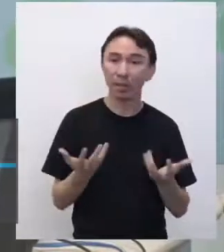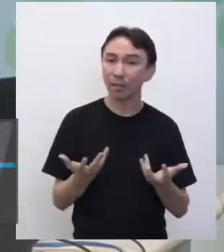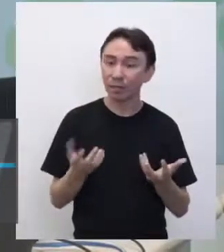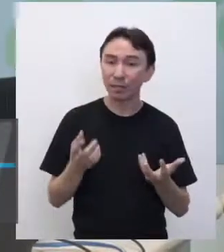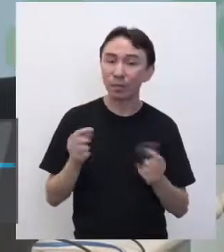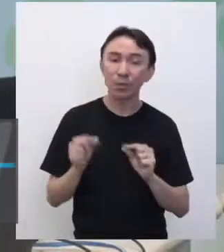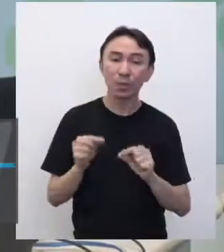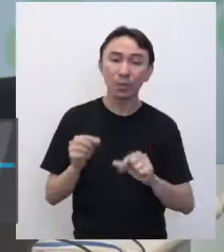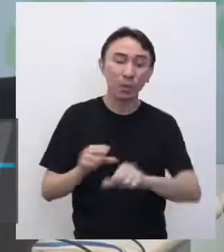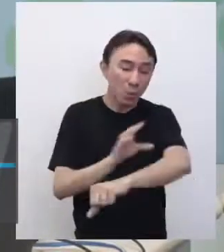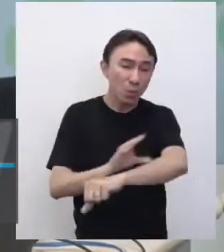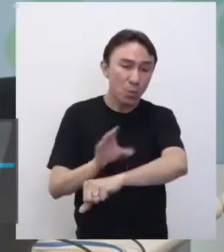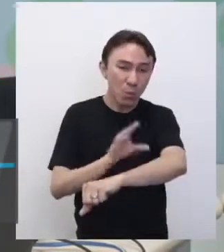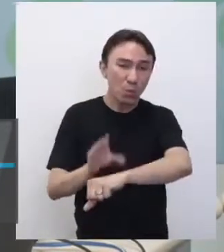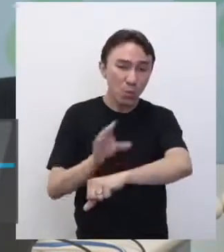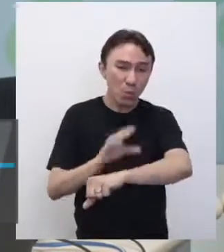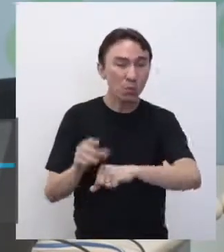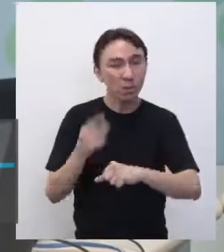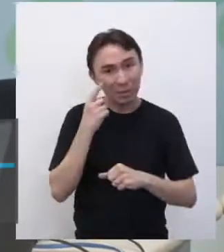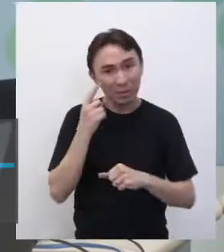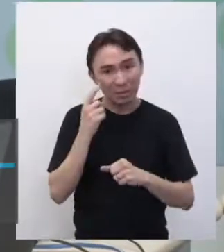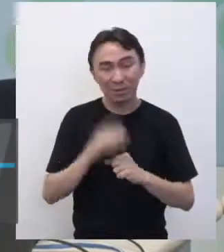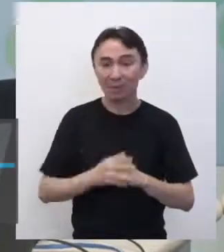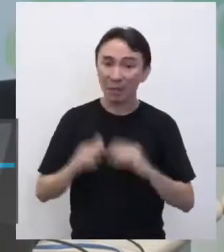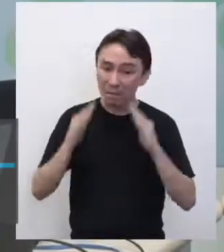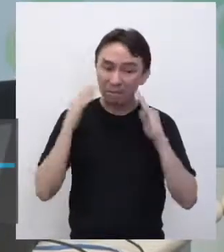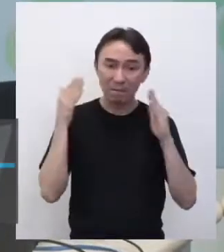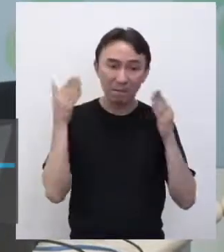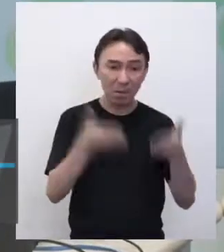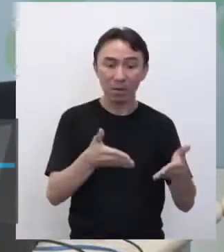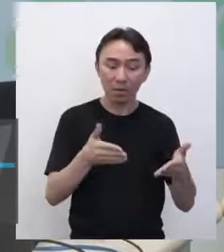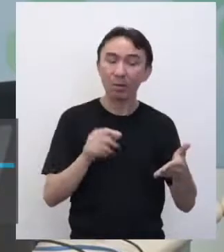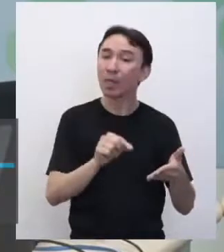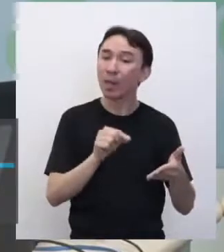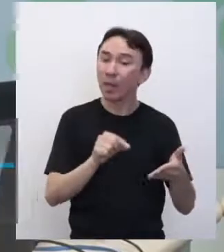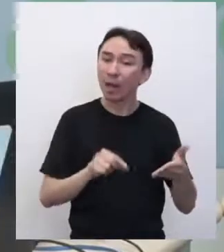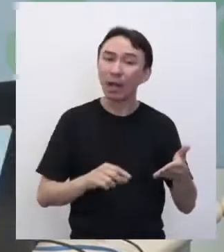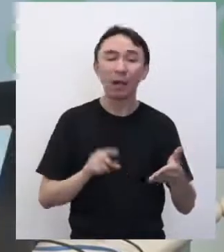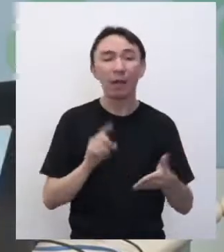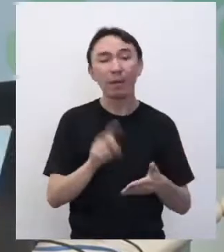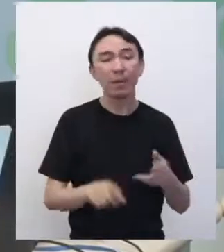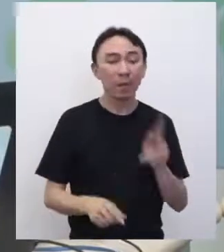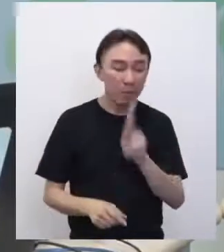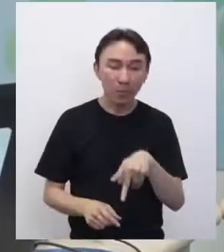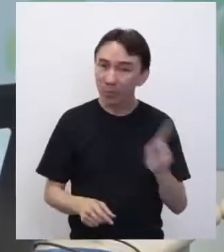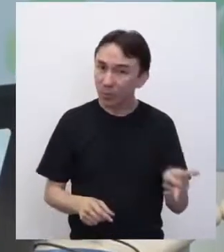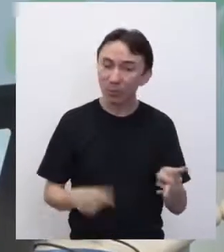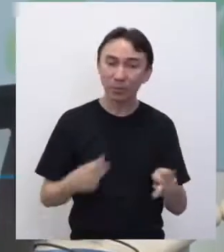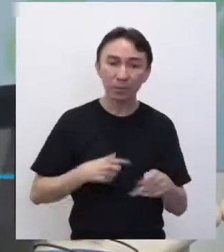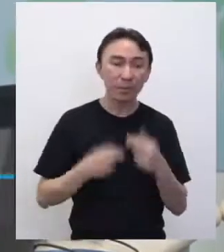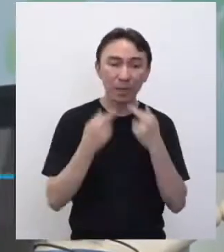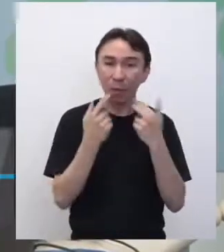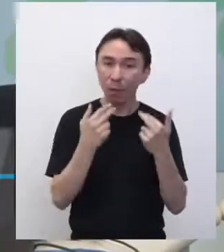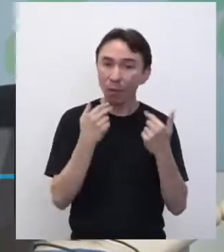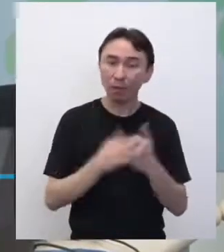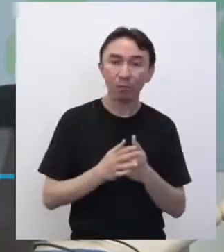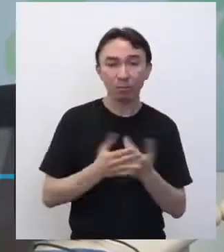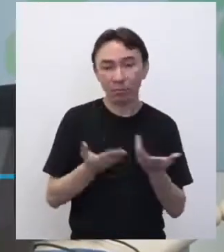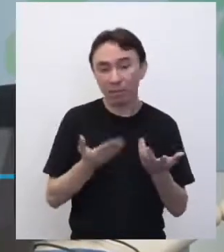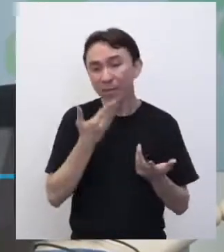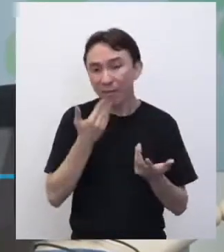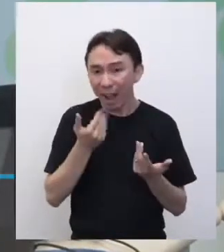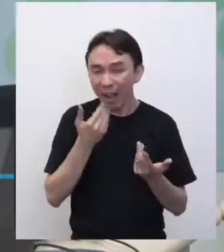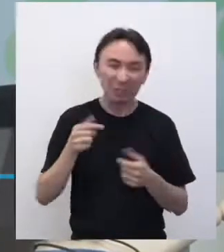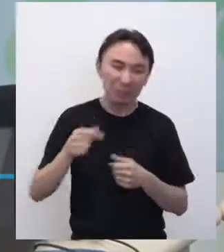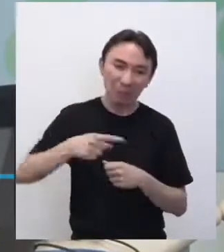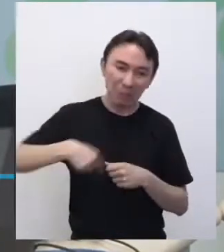formação voltadas para, foi até uma ideia do João, para professor. Linguagens fáceis para nós, com ferramentas